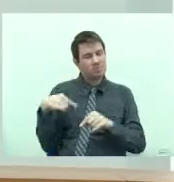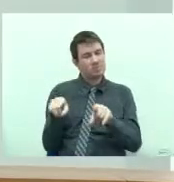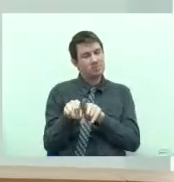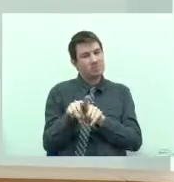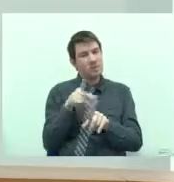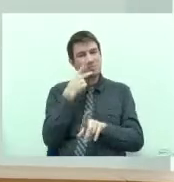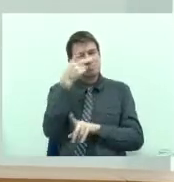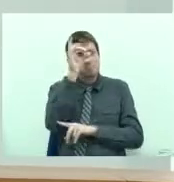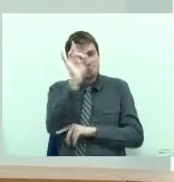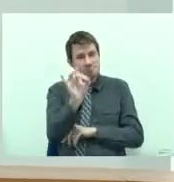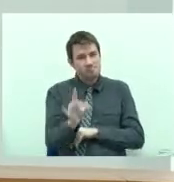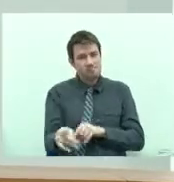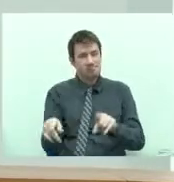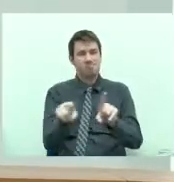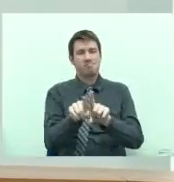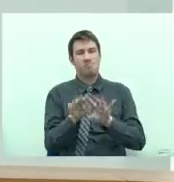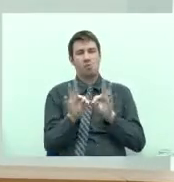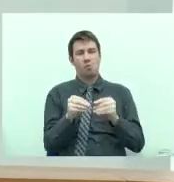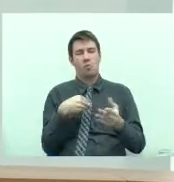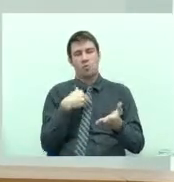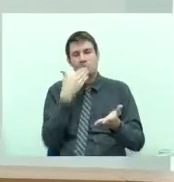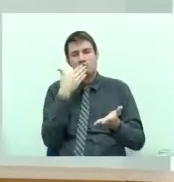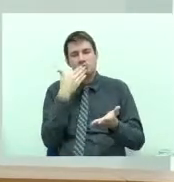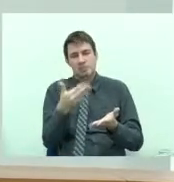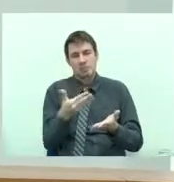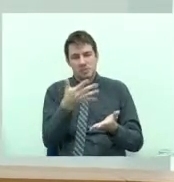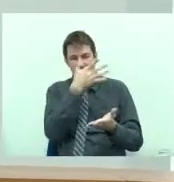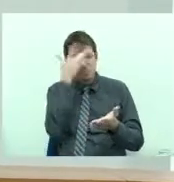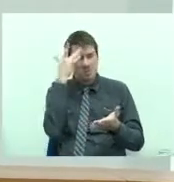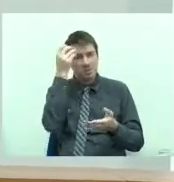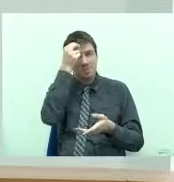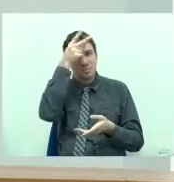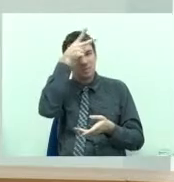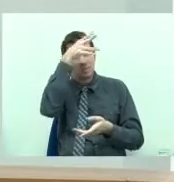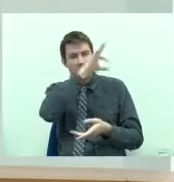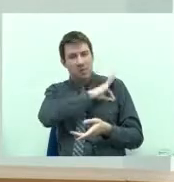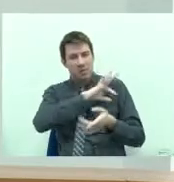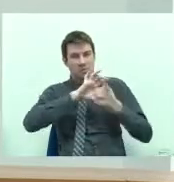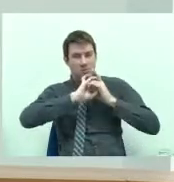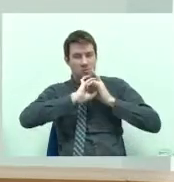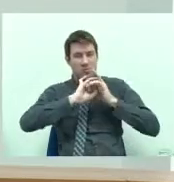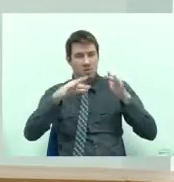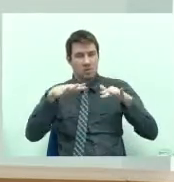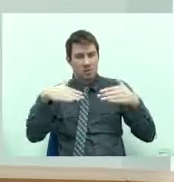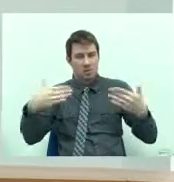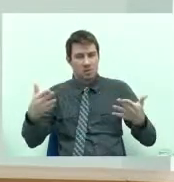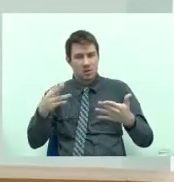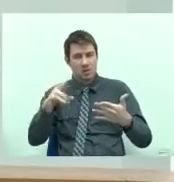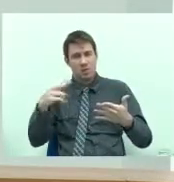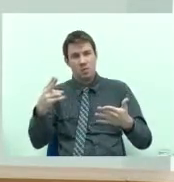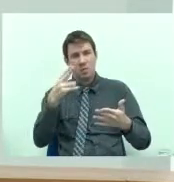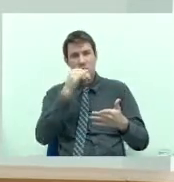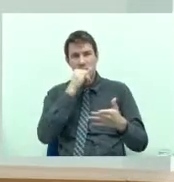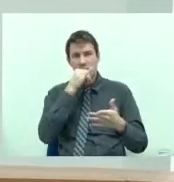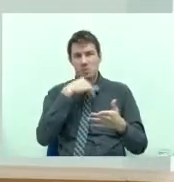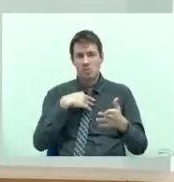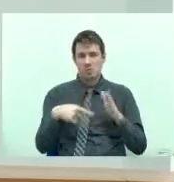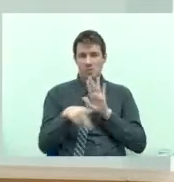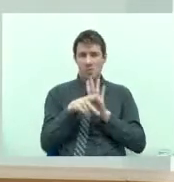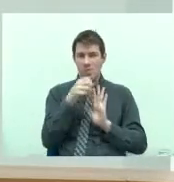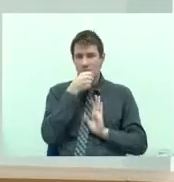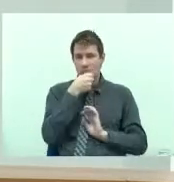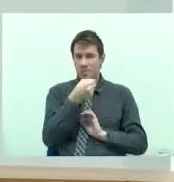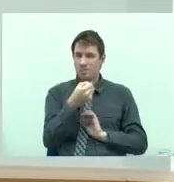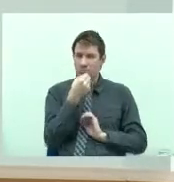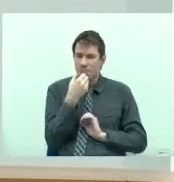Fazer crítica e pedir que o prefeito demita o secretário Zaneta, pelo bem dos